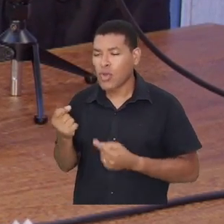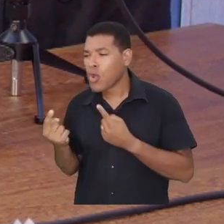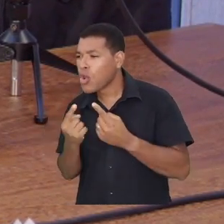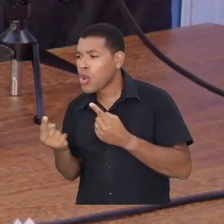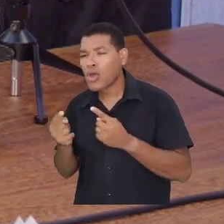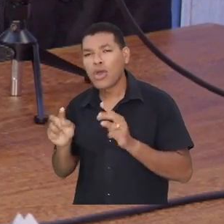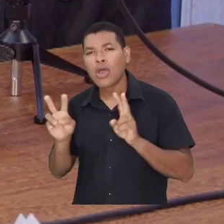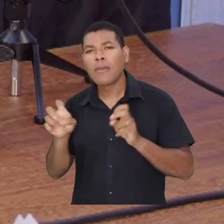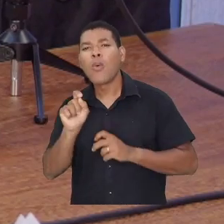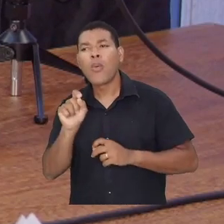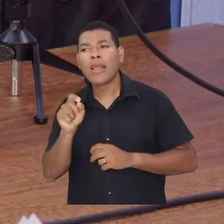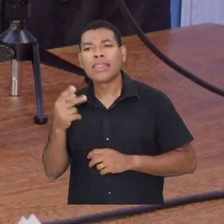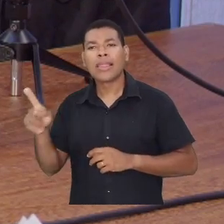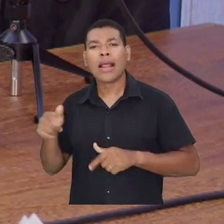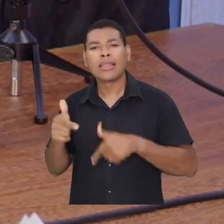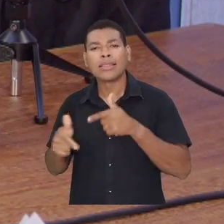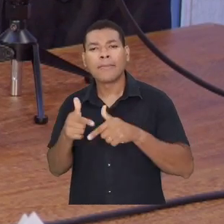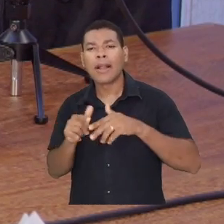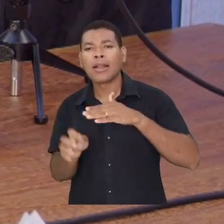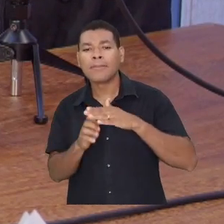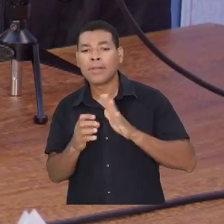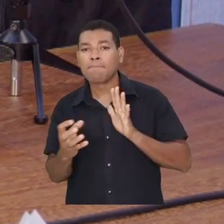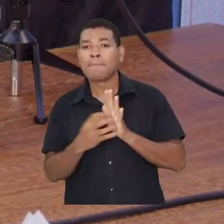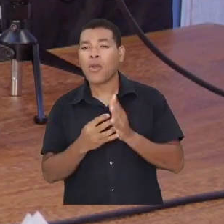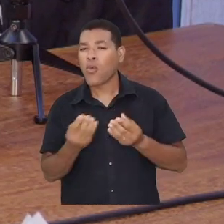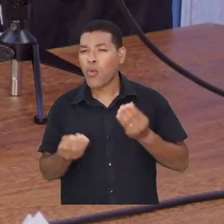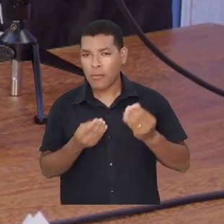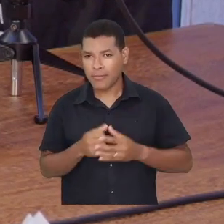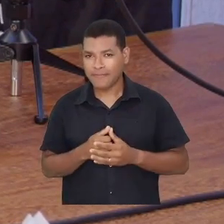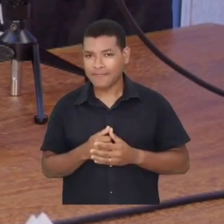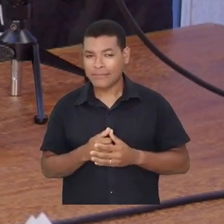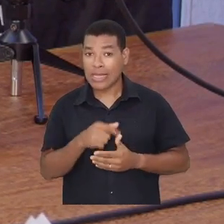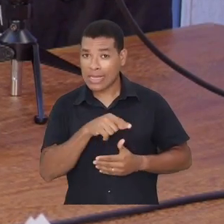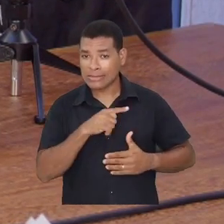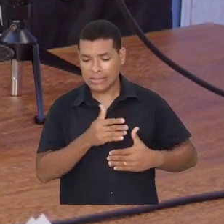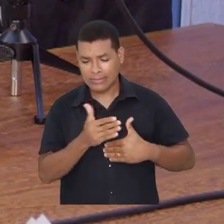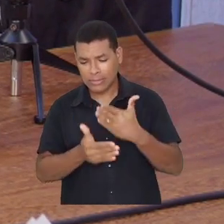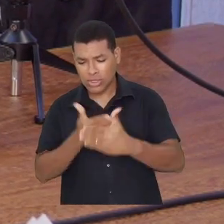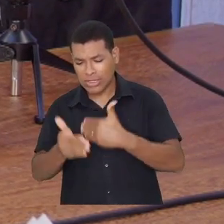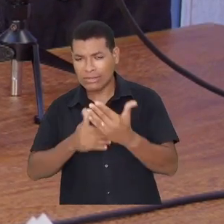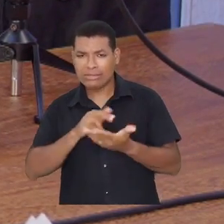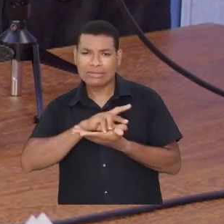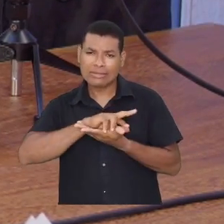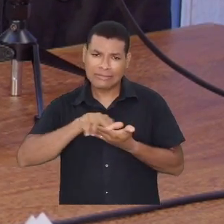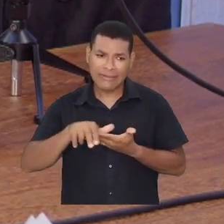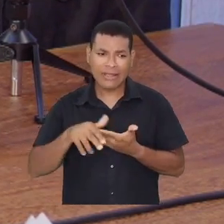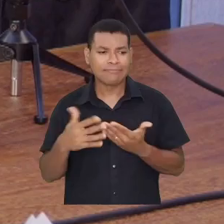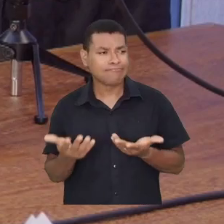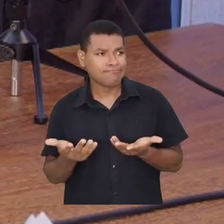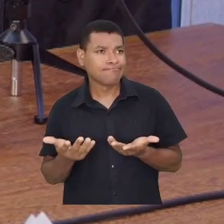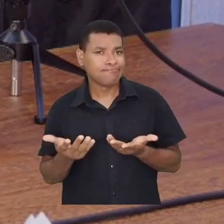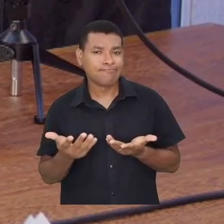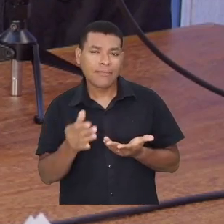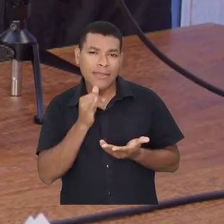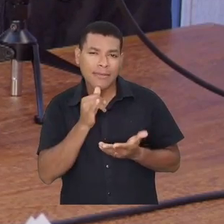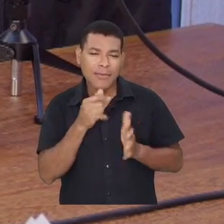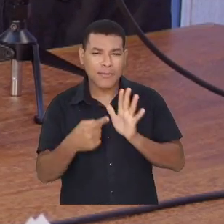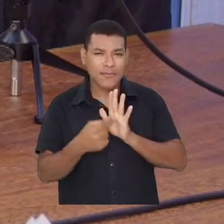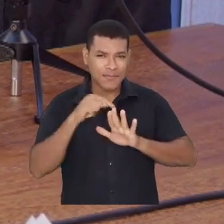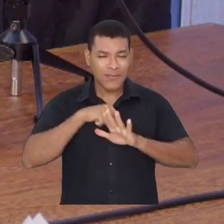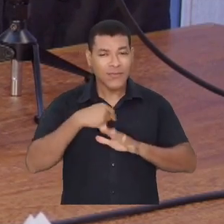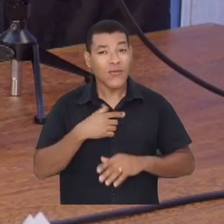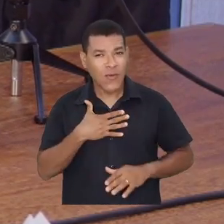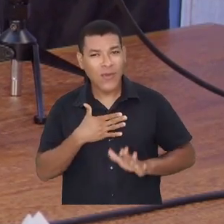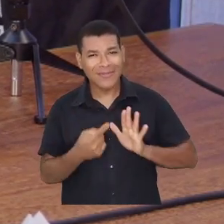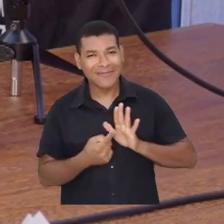Então, e essa gestão, ela passa por diversos processos que, para fazer uma analogia, porque eu gosto